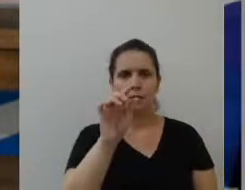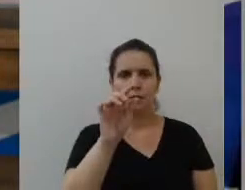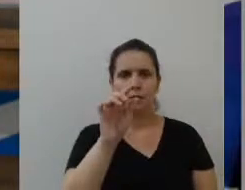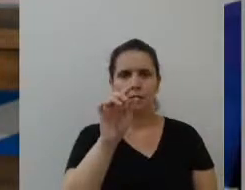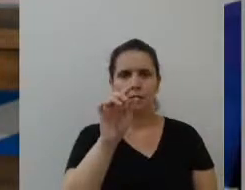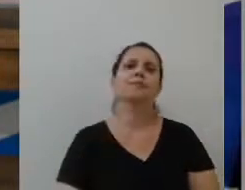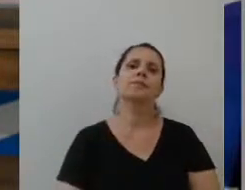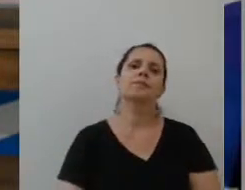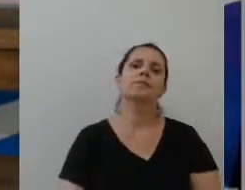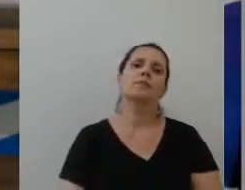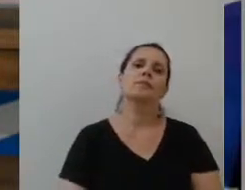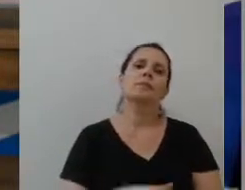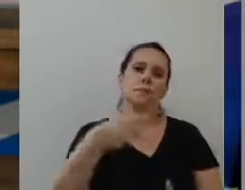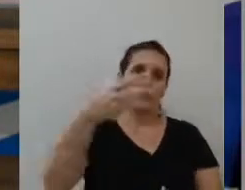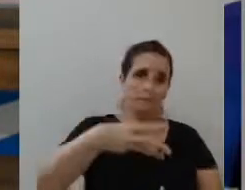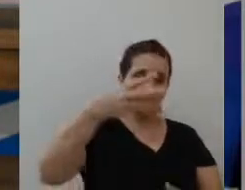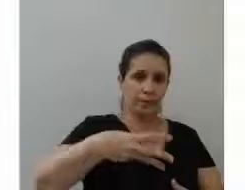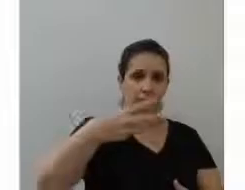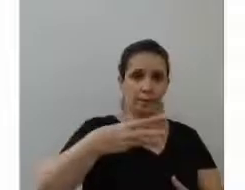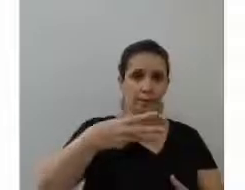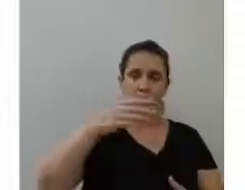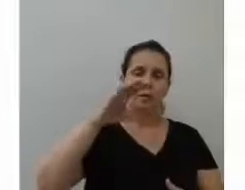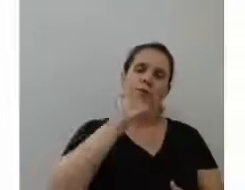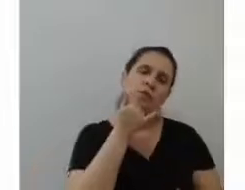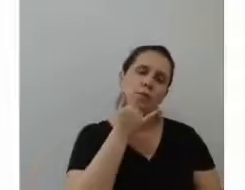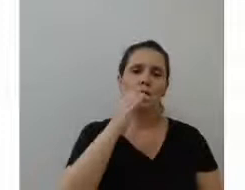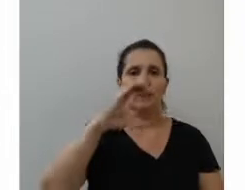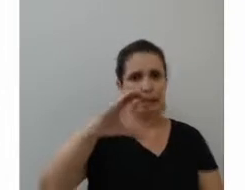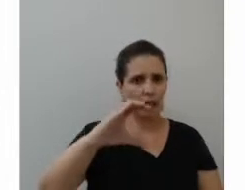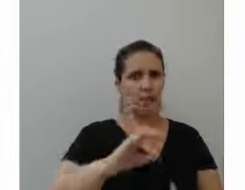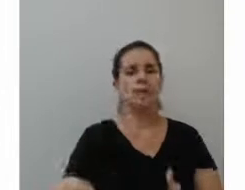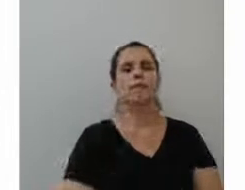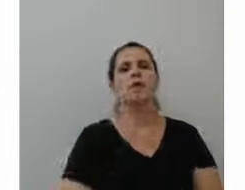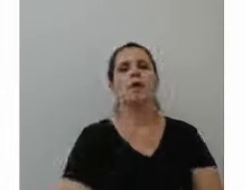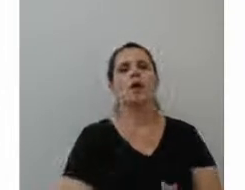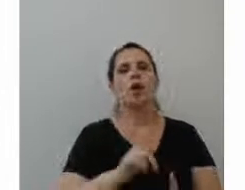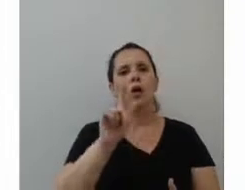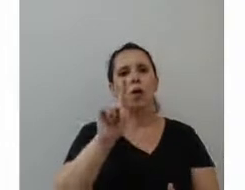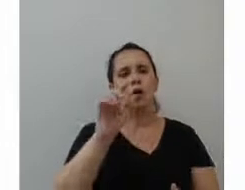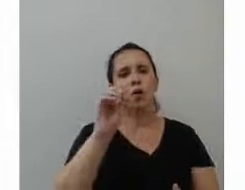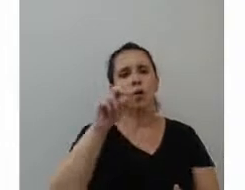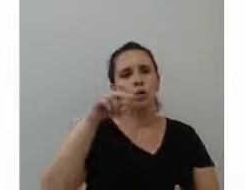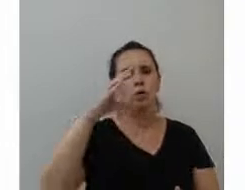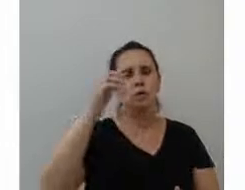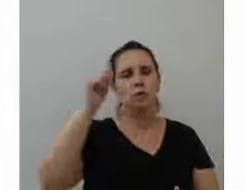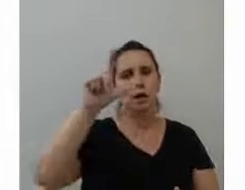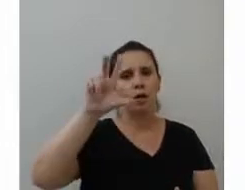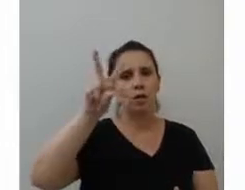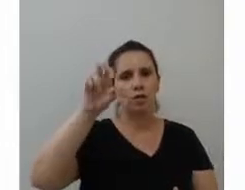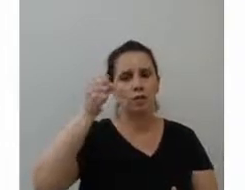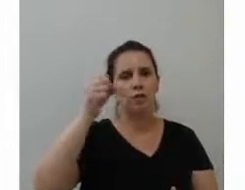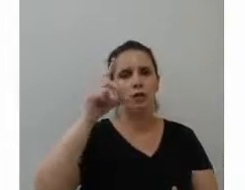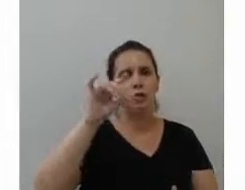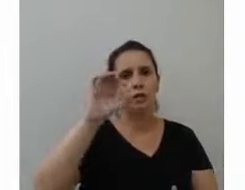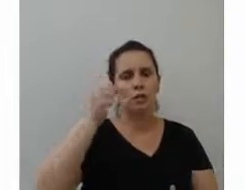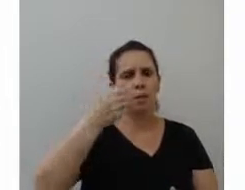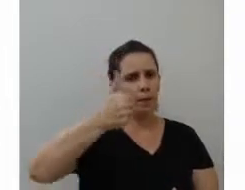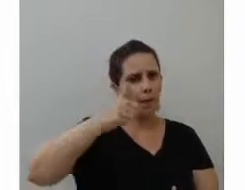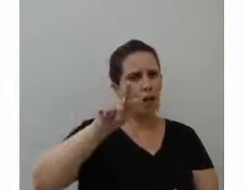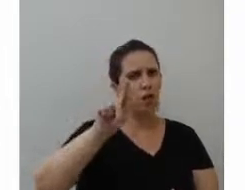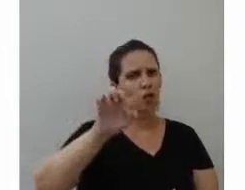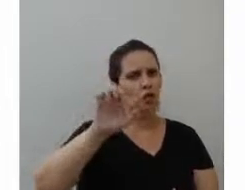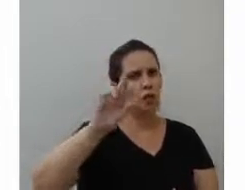Último Adeus de Teresa. Terceiro, ou melhor, letra C. Gonçalves Dias é um poeta da primeira geração do romantismo. Confere?